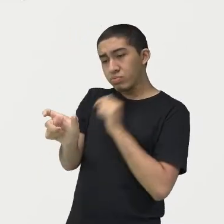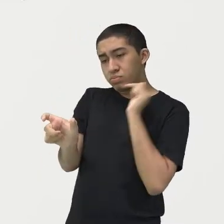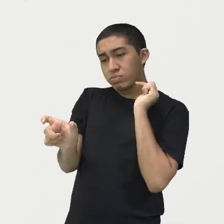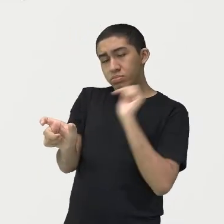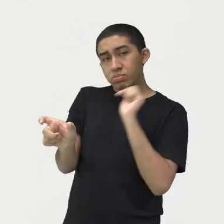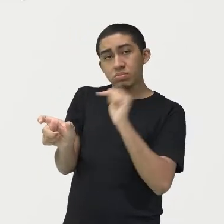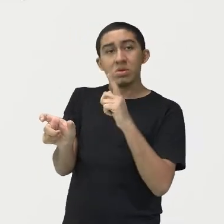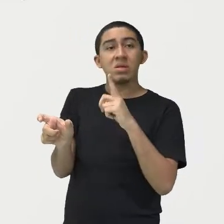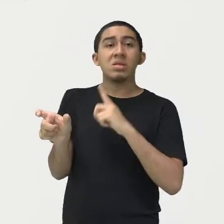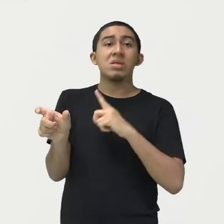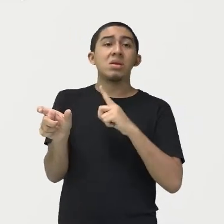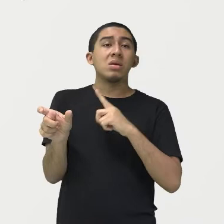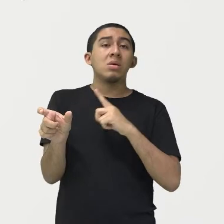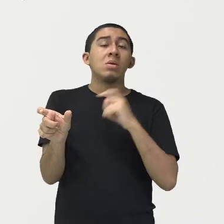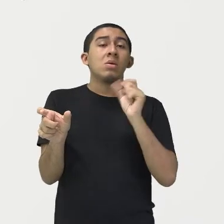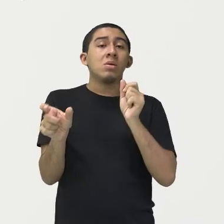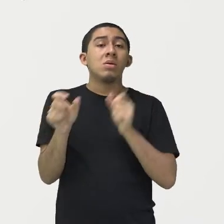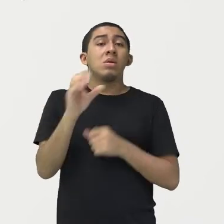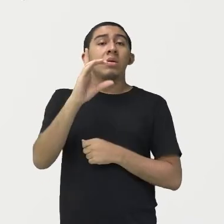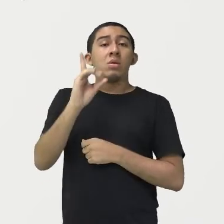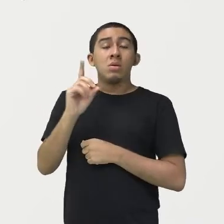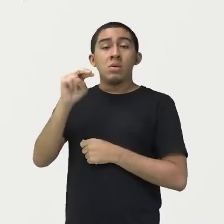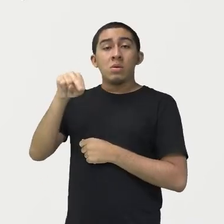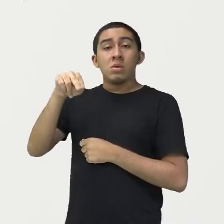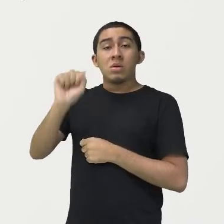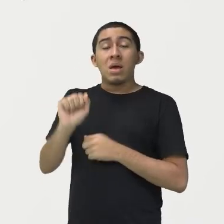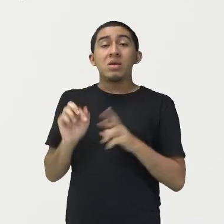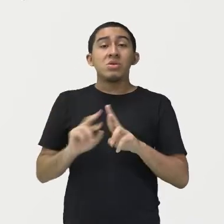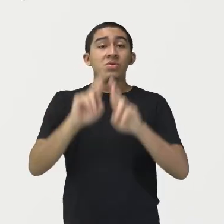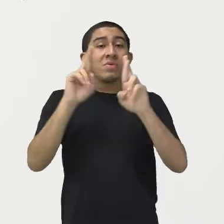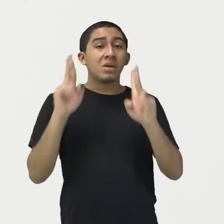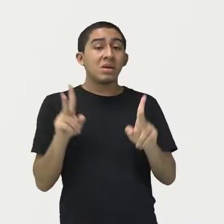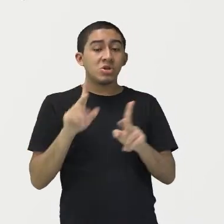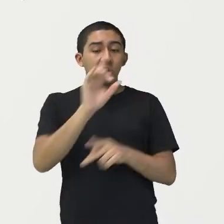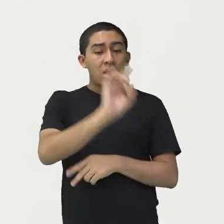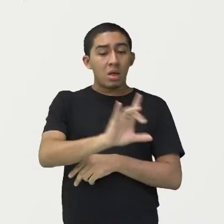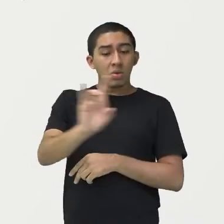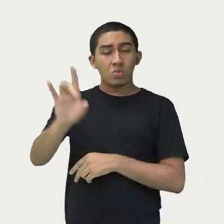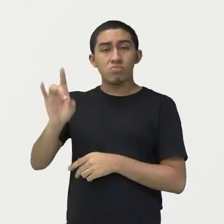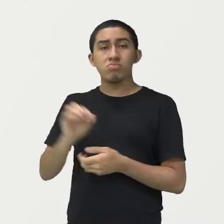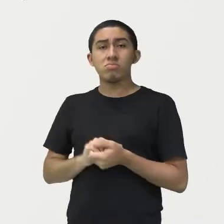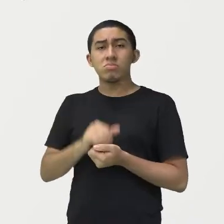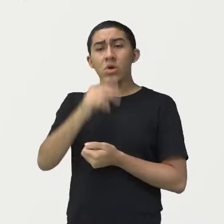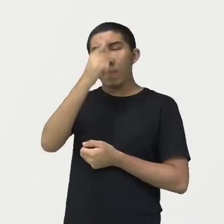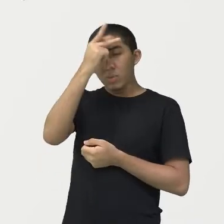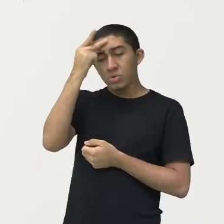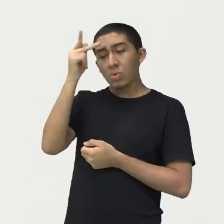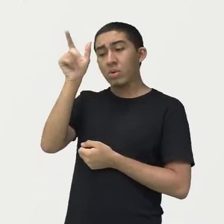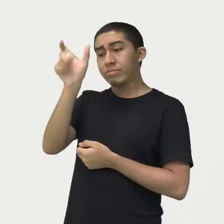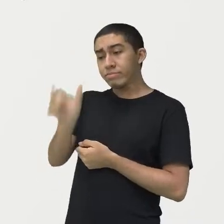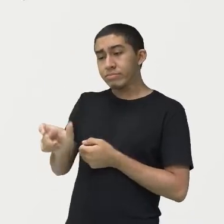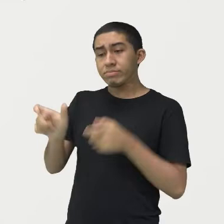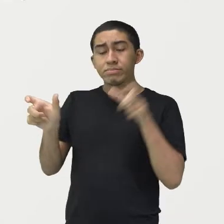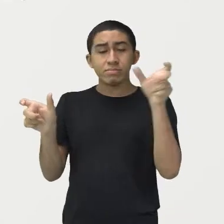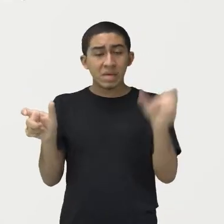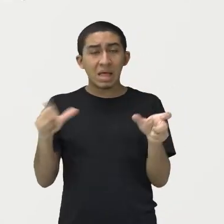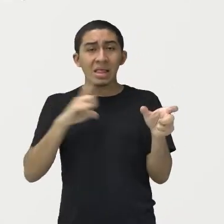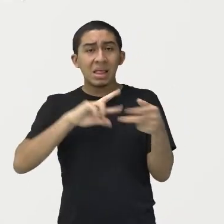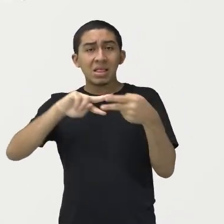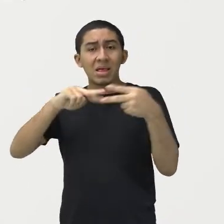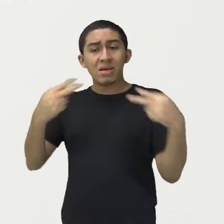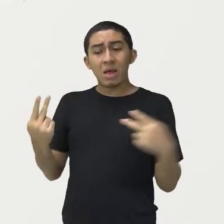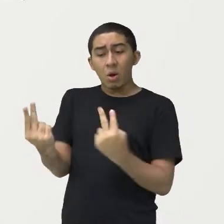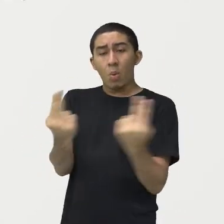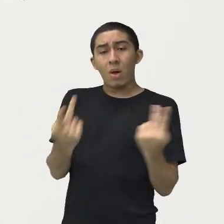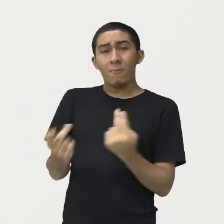indivíduos apresentem DNA diferentes. Ninguém tem um DNA igual ao outro,